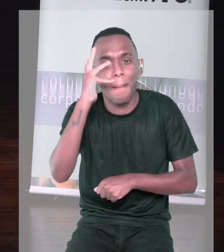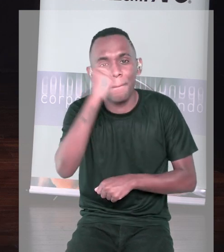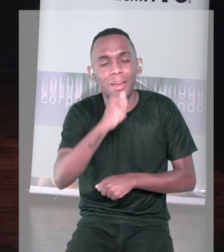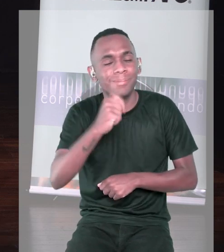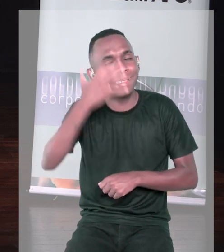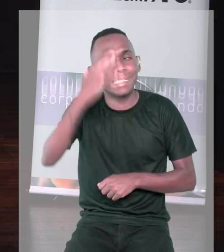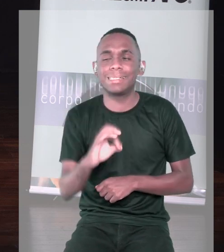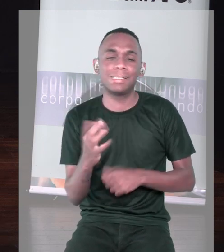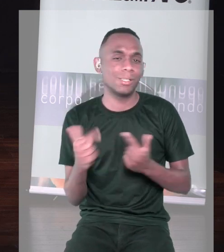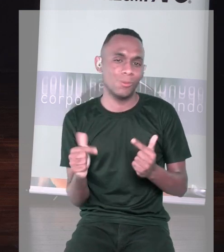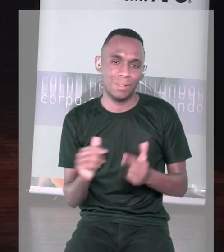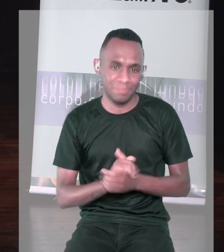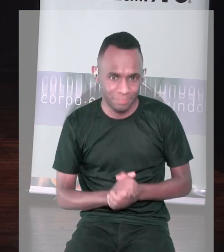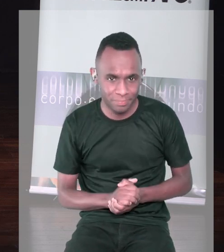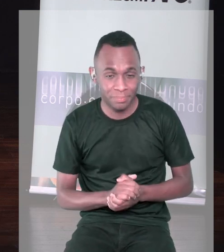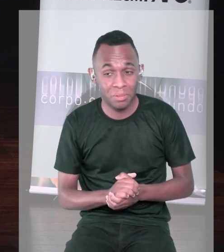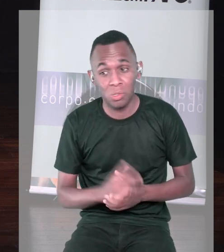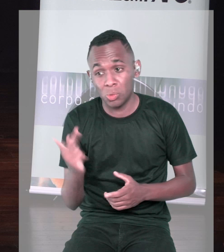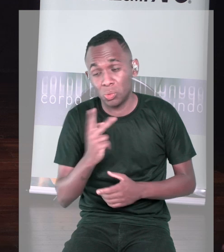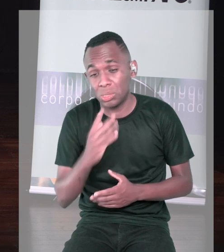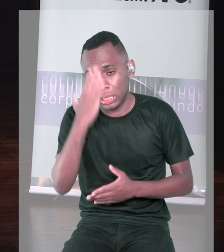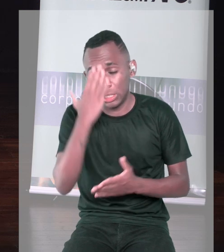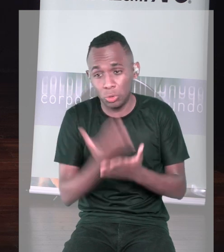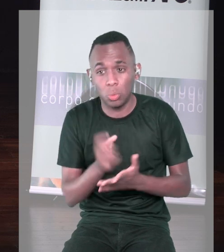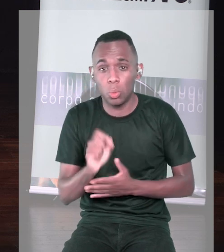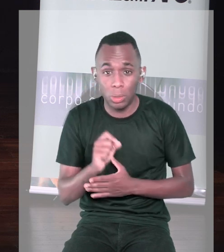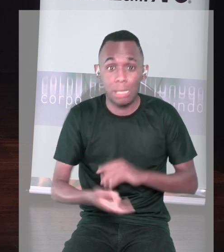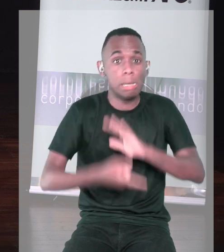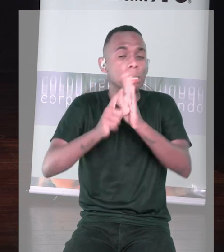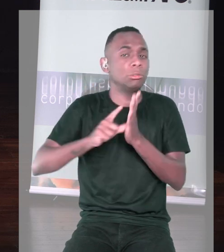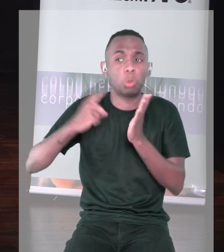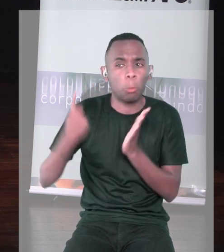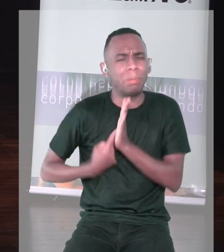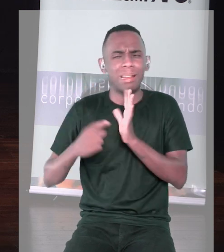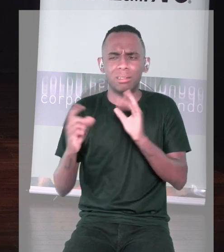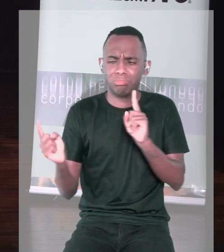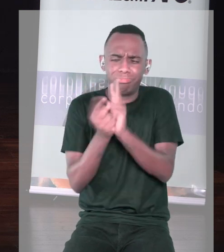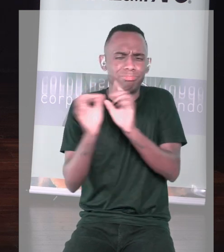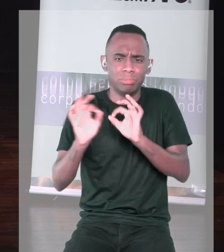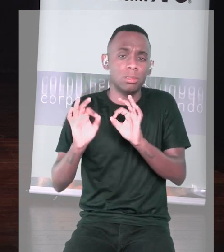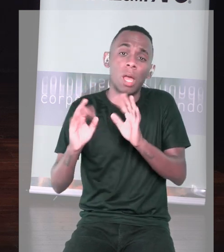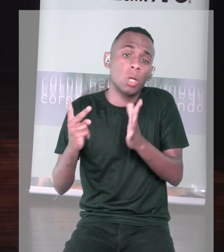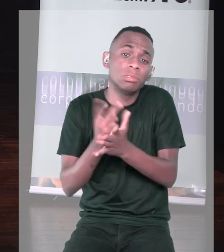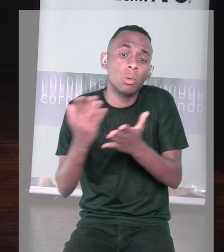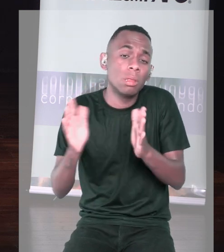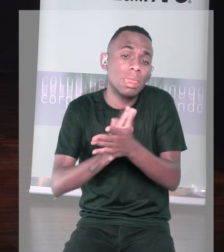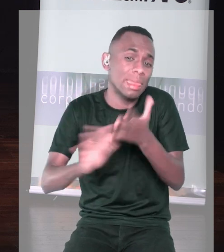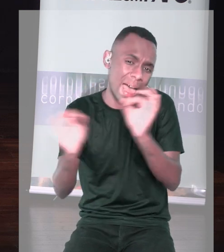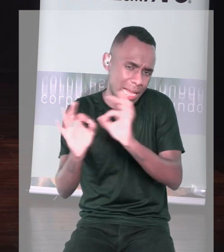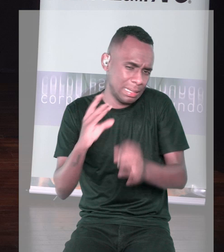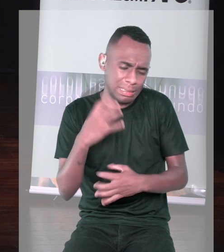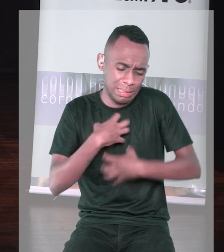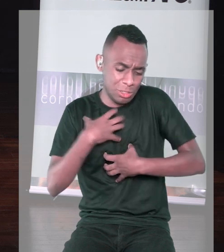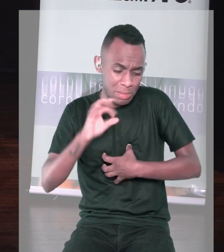mais bela a incerteza. Acharam que por não terem se encontrado antes, nunca havia se passado nada